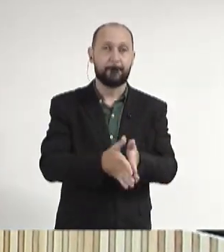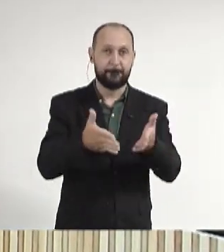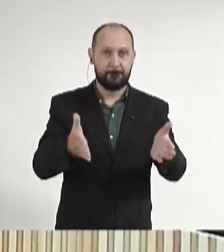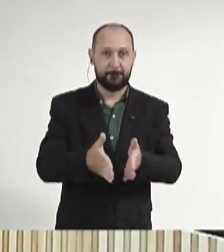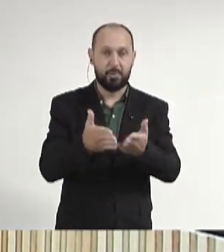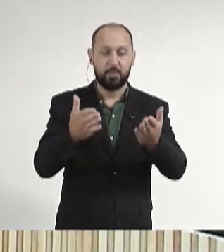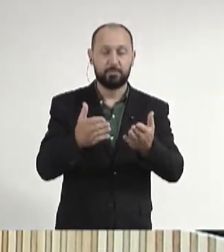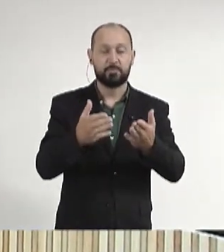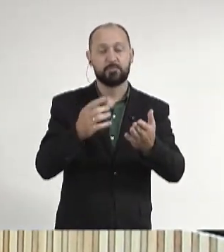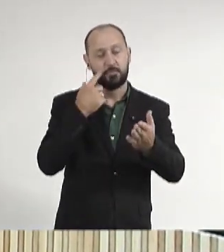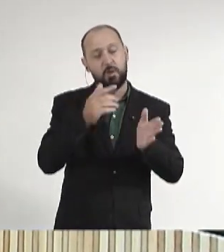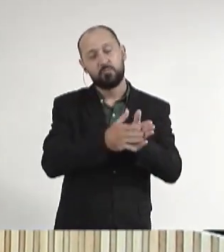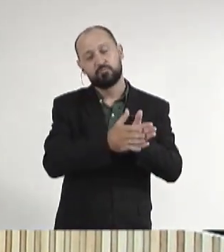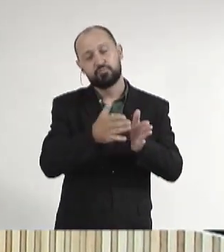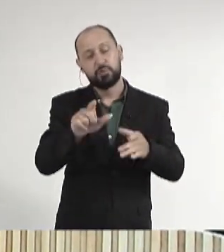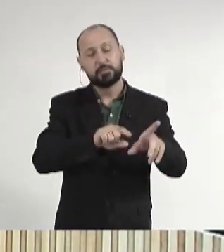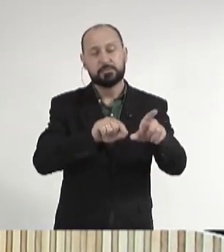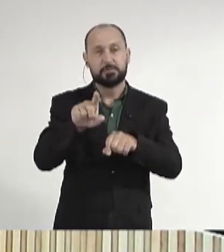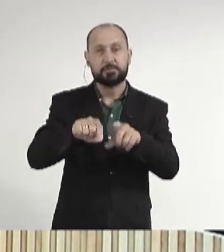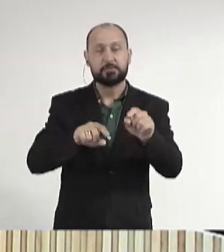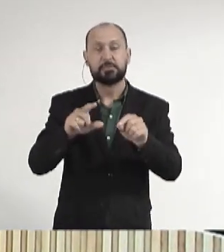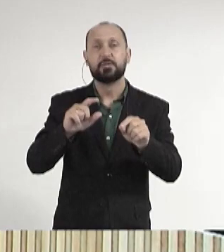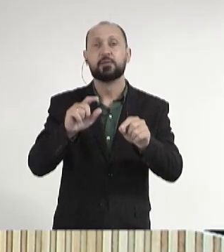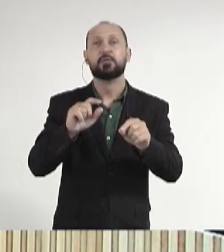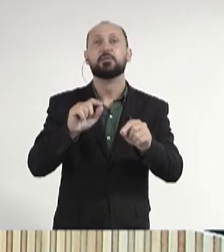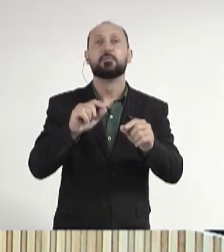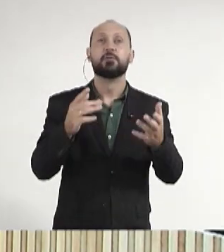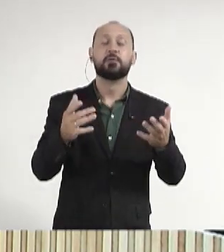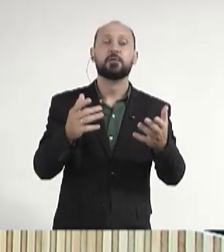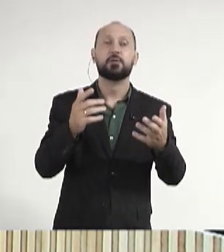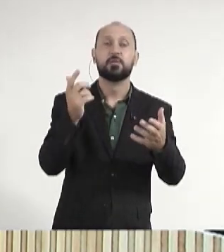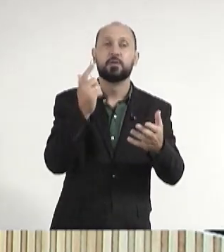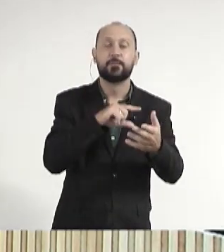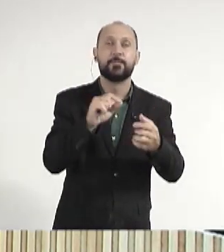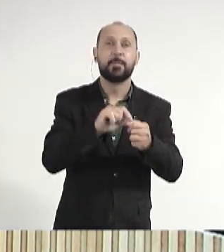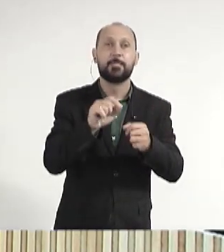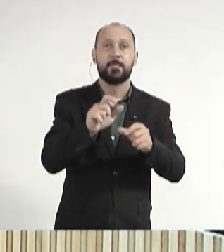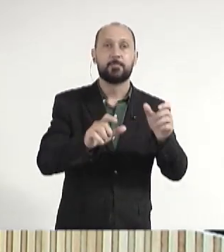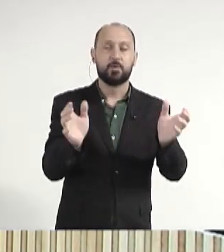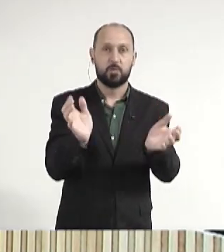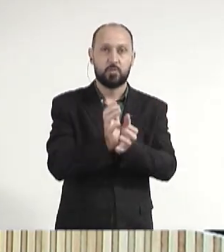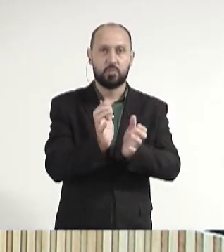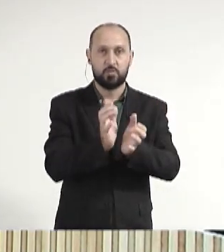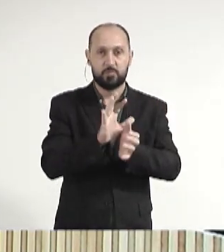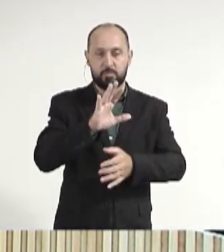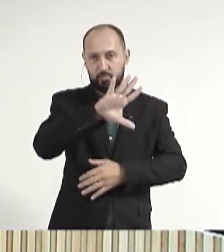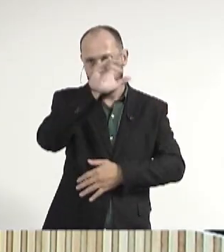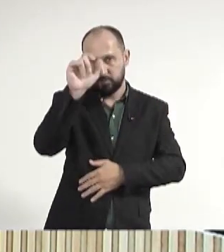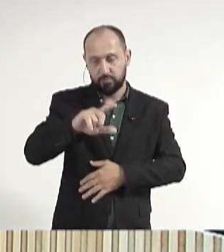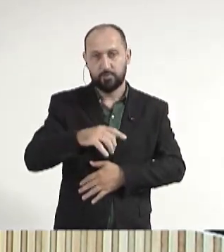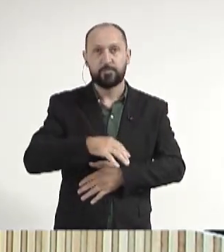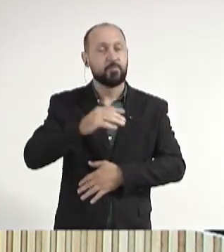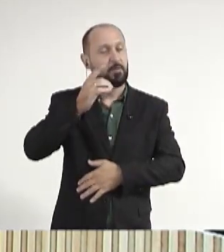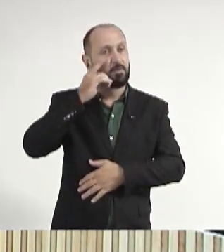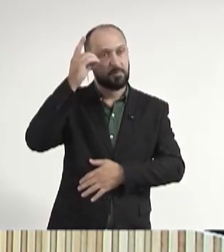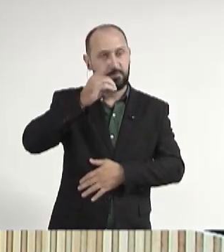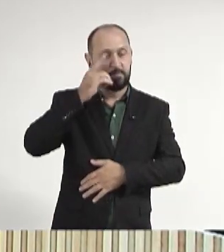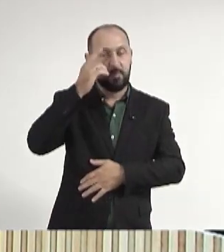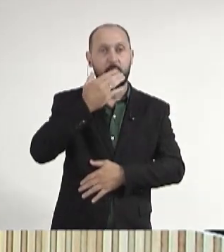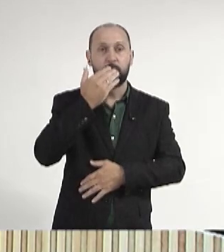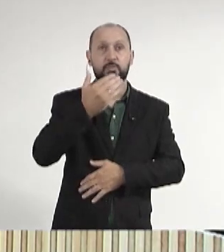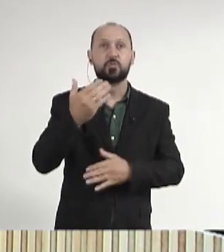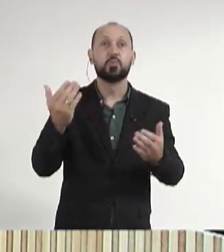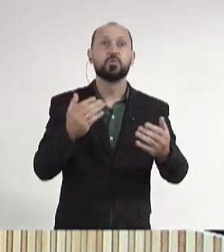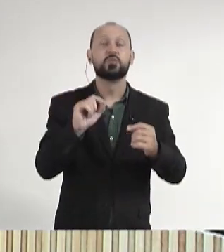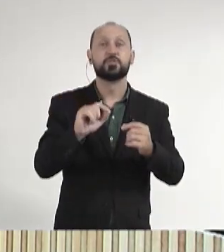de habilitação, depois de todo um processo seletivo para camadas da população sul-mato-grossense. O deputado Caravina pediu